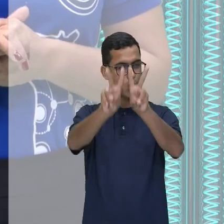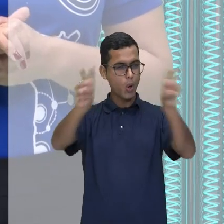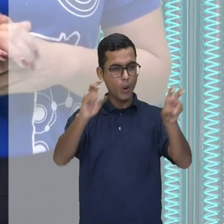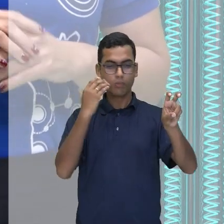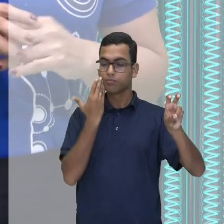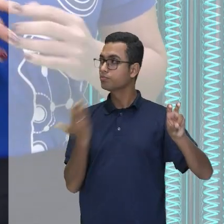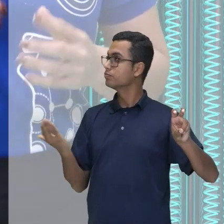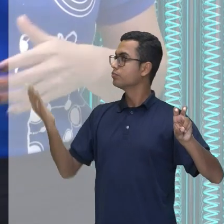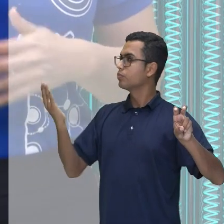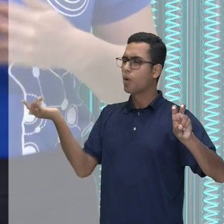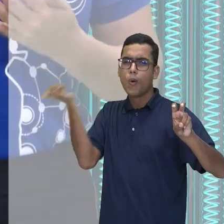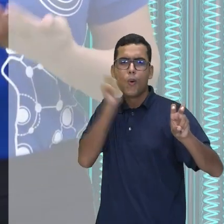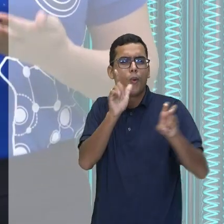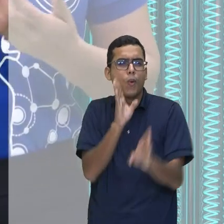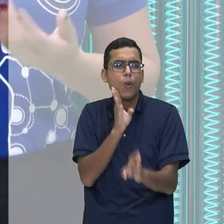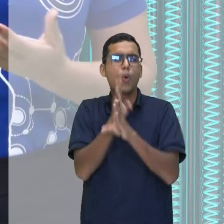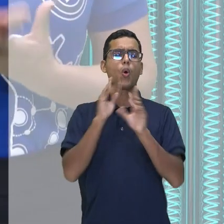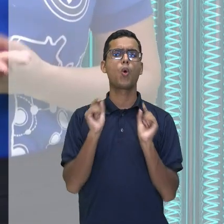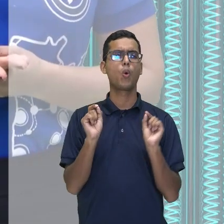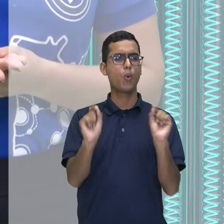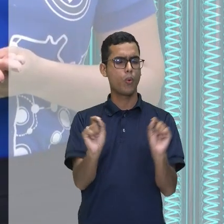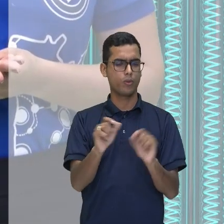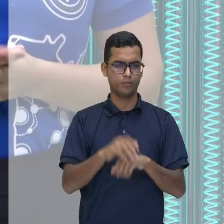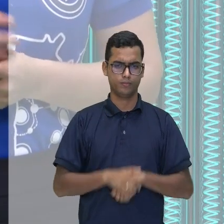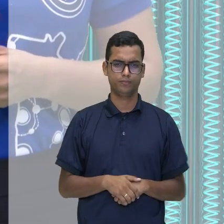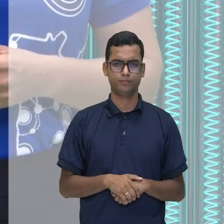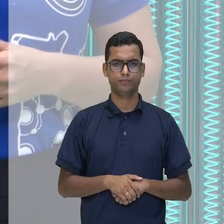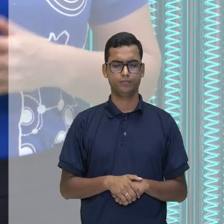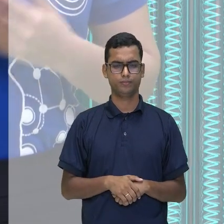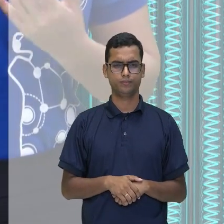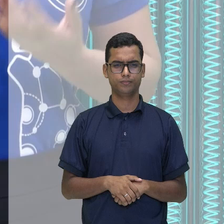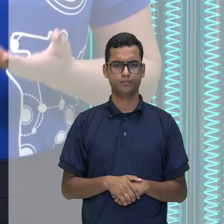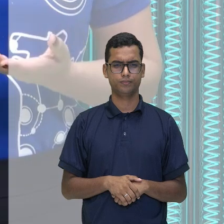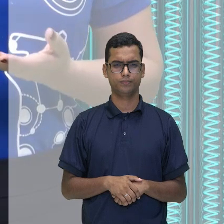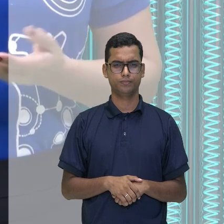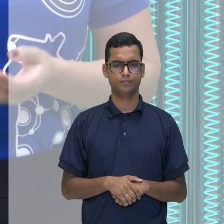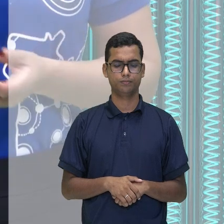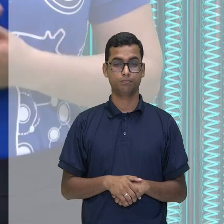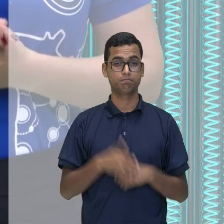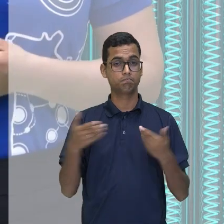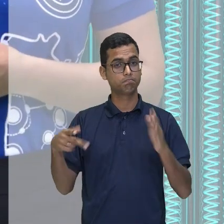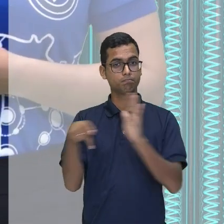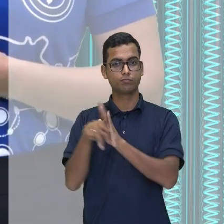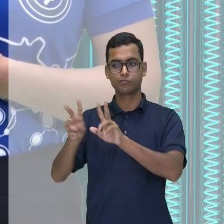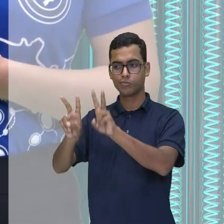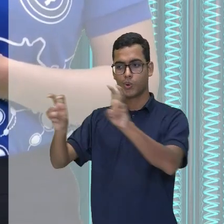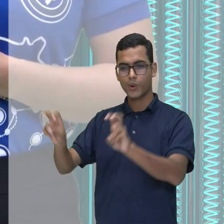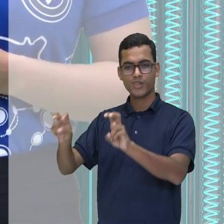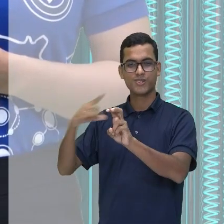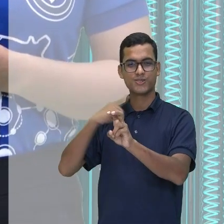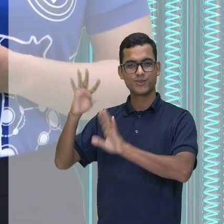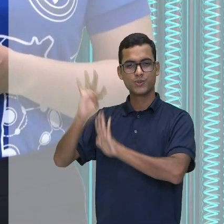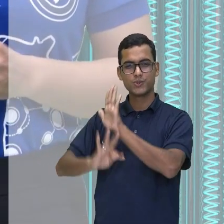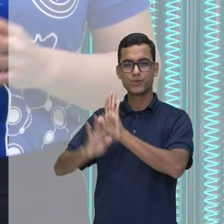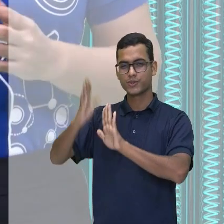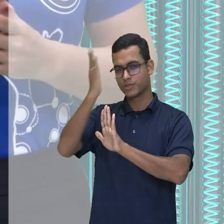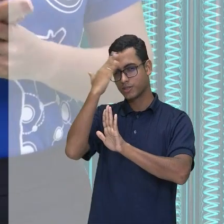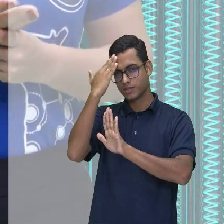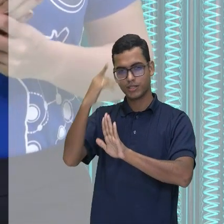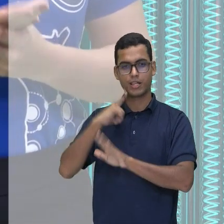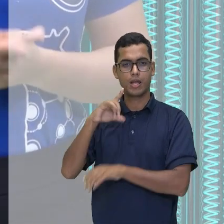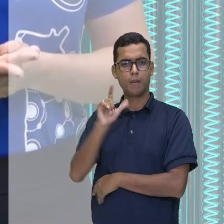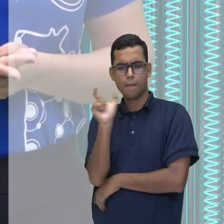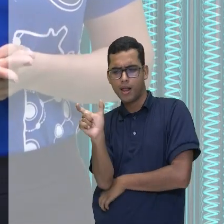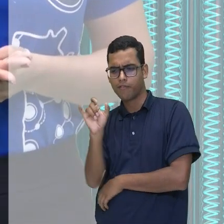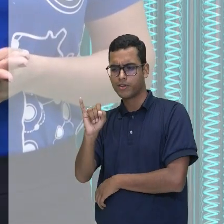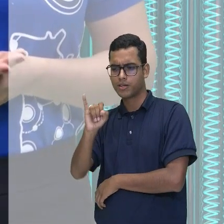conseguimos adivinhar sobre o que se trata o texto, qual o assunto dele. Vejam que eu tenho a palavra impact,